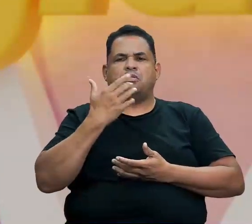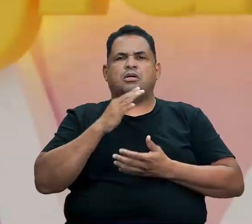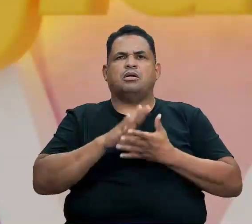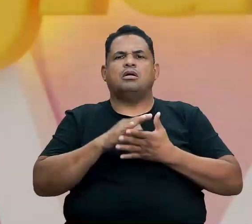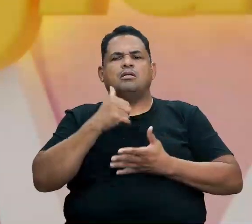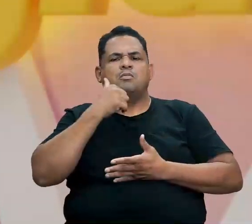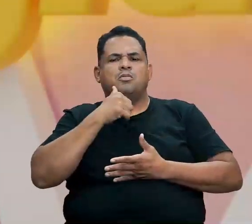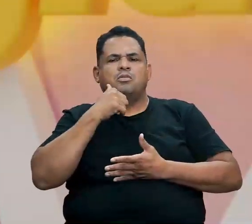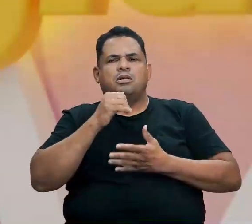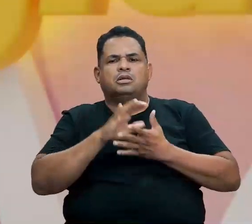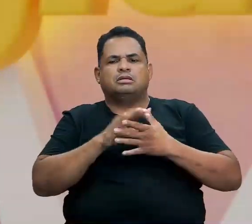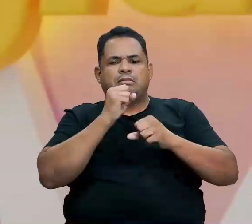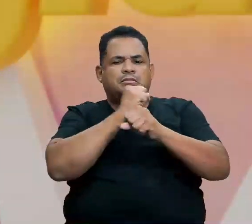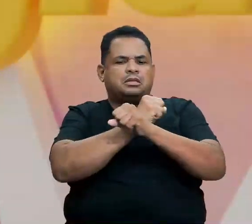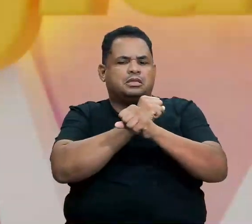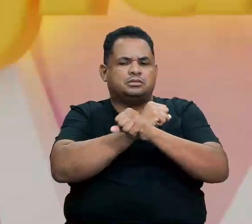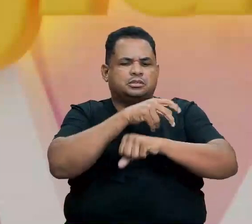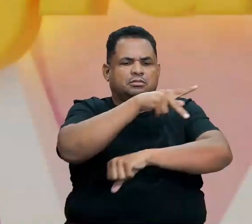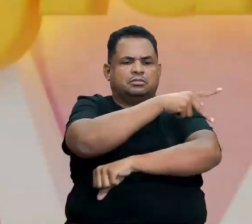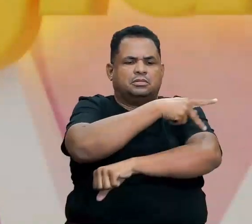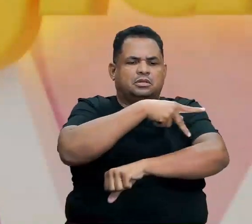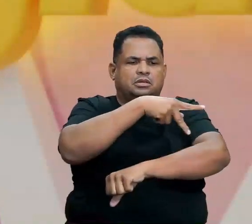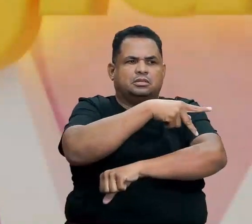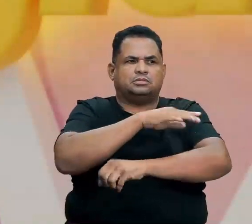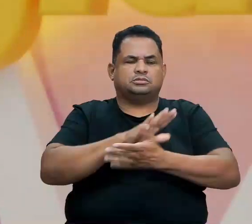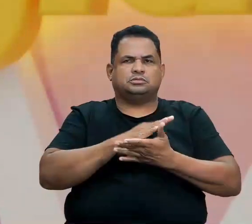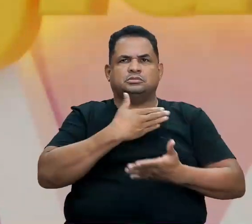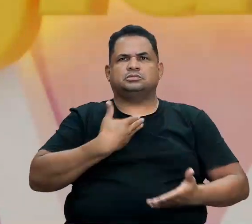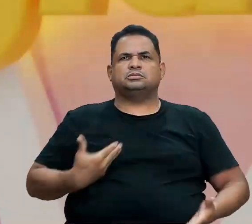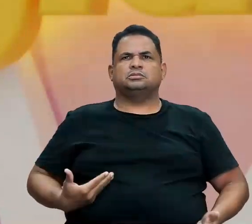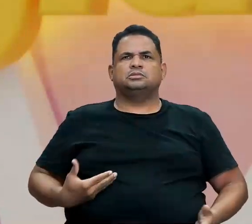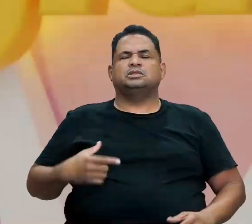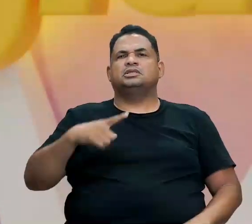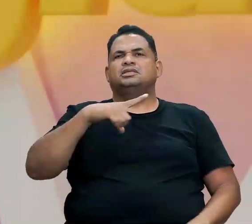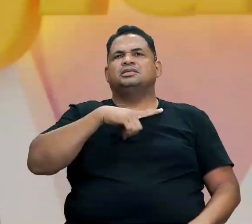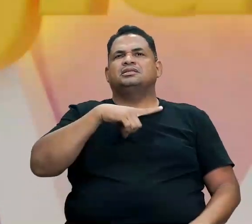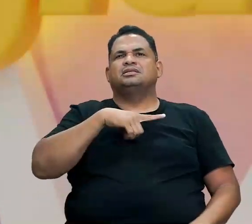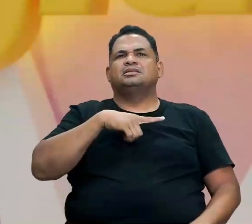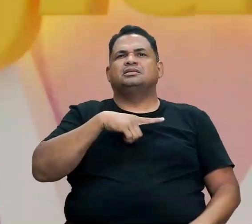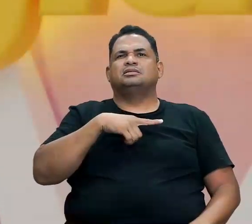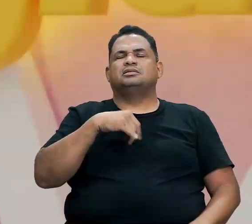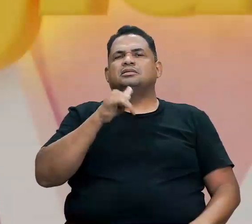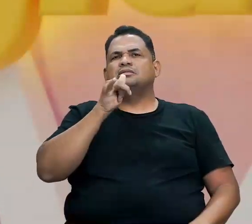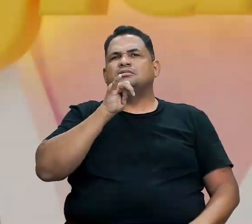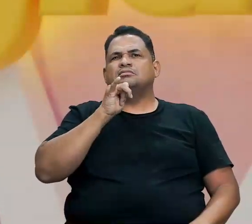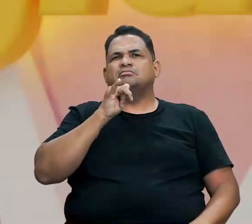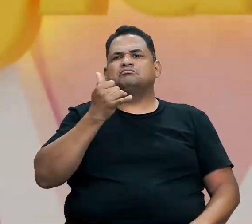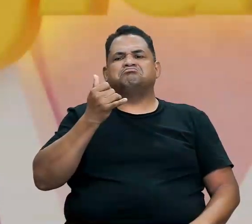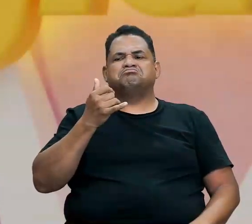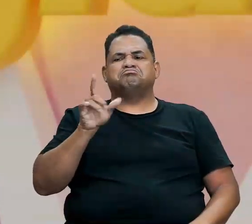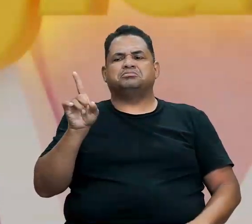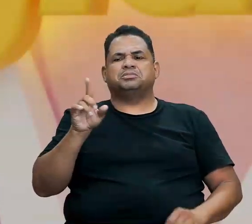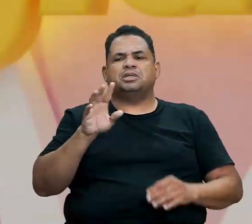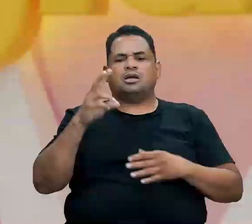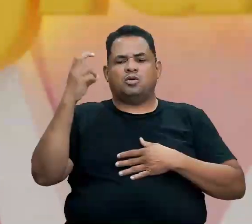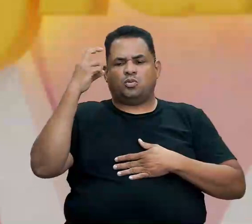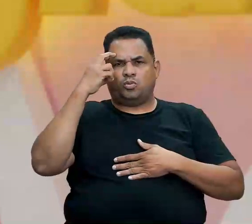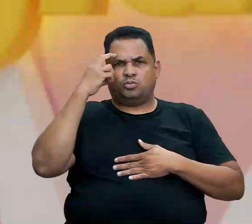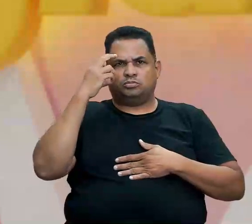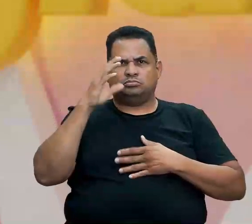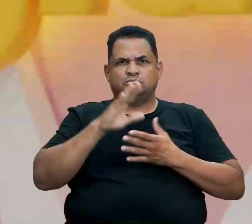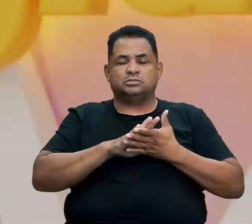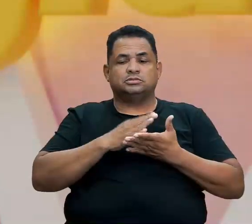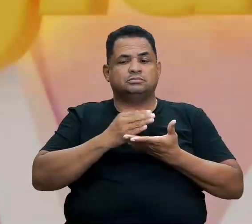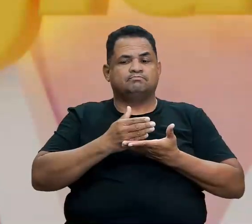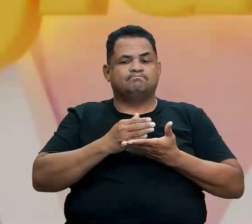Existem muitos exemplos, muito exemplo. E é uma cultura de um povo, mas isso fere a dignidade